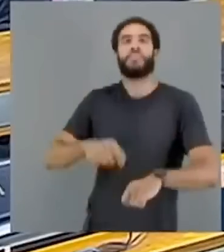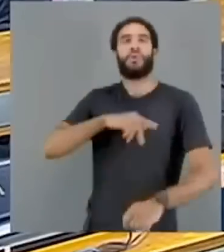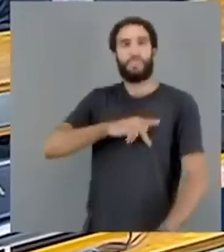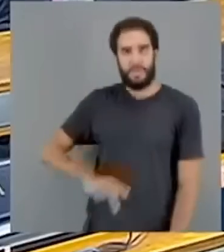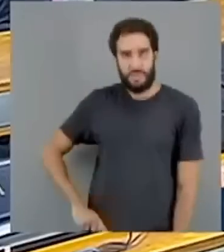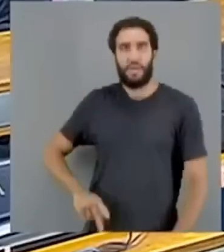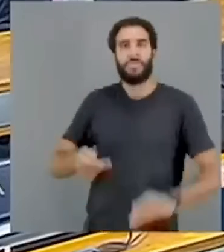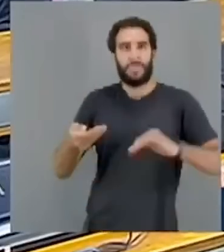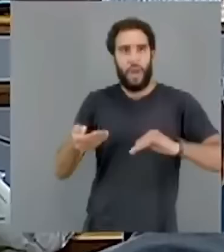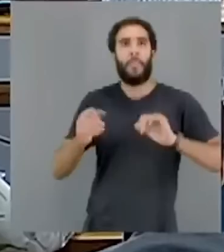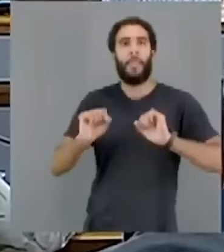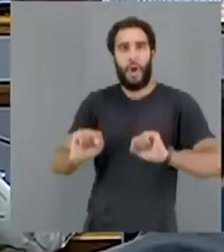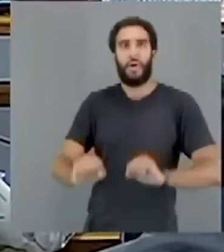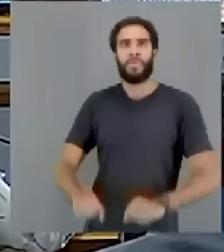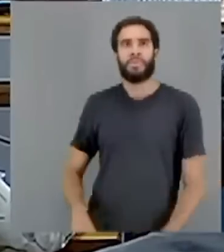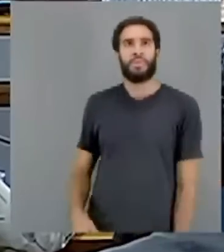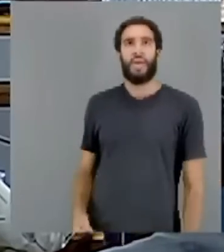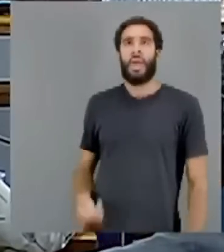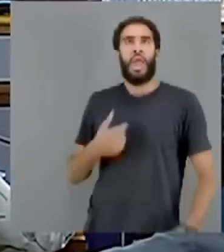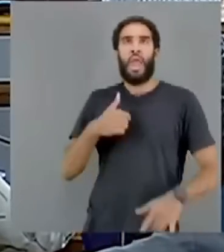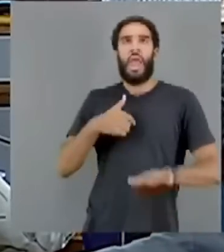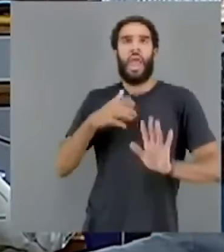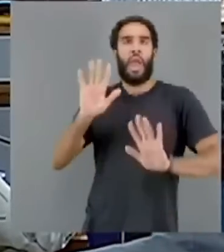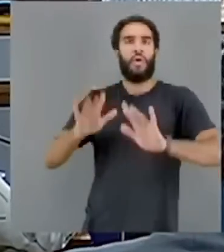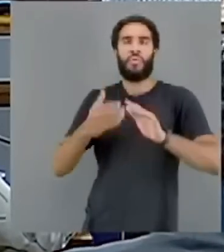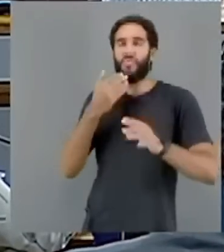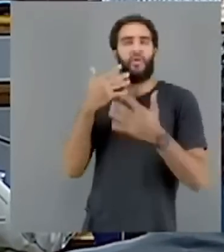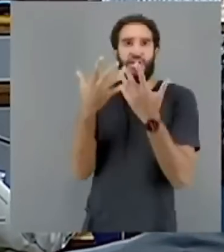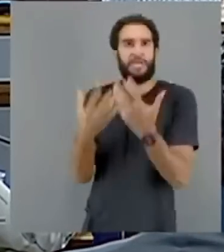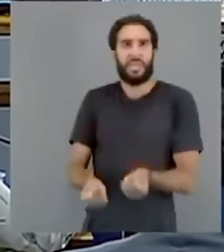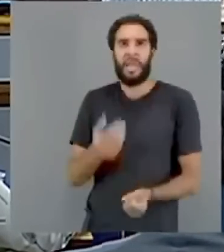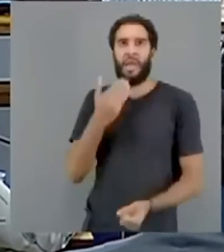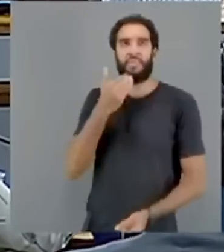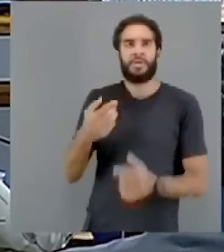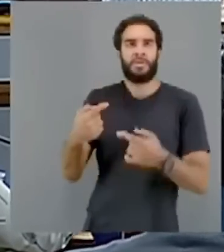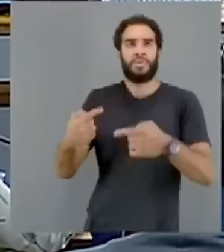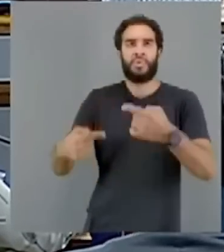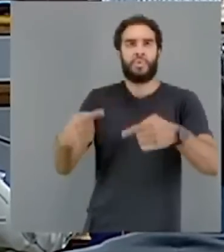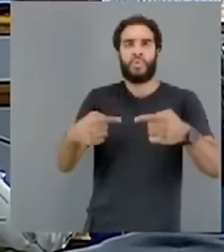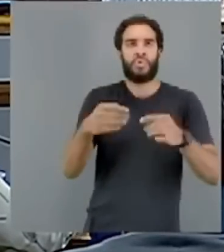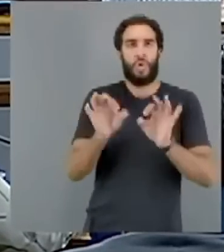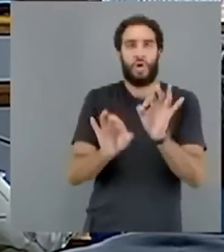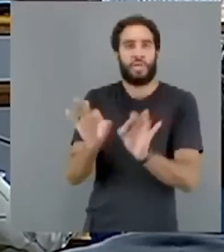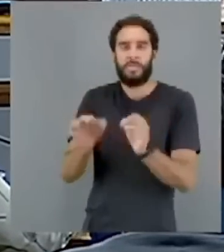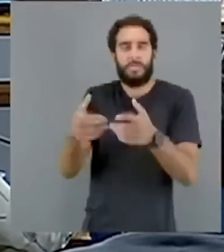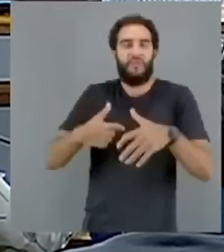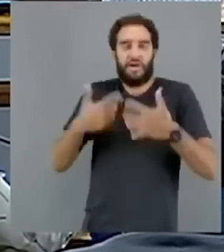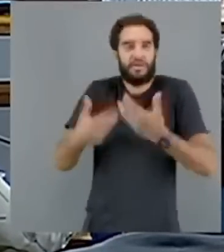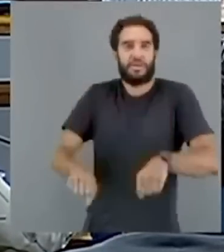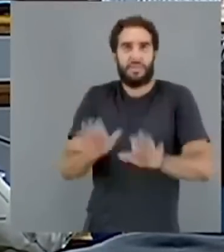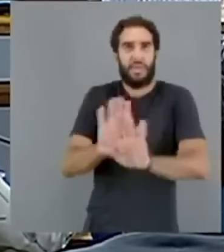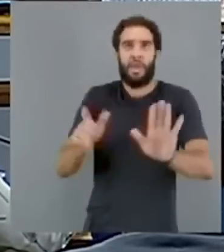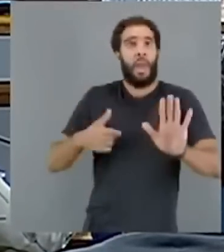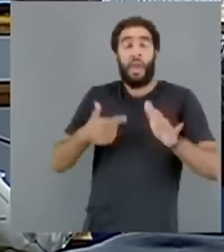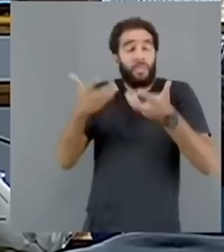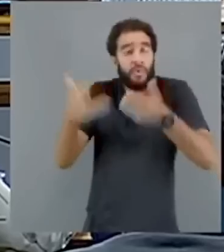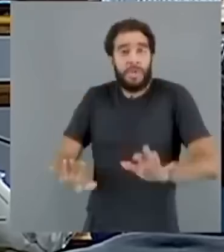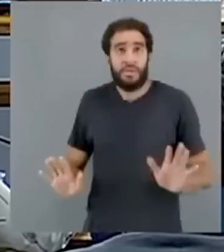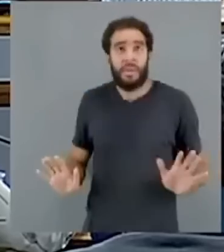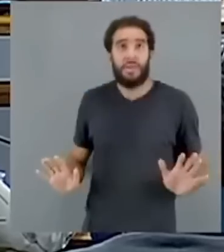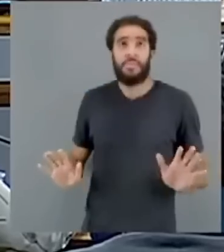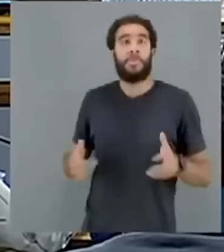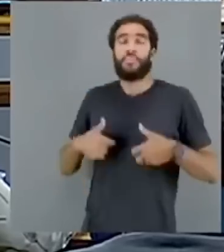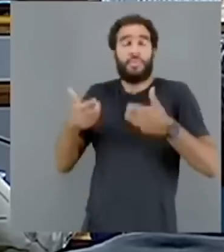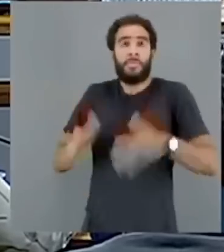Nacional. Eu não vou conceder, questão de ordem, deputado. Não vou conceder questão de ordem sobre esse assunto. Não vou conceder questão de ordem,